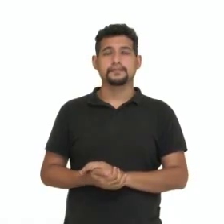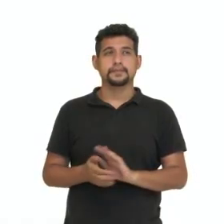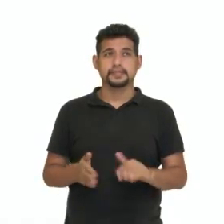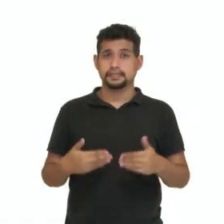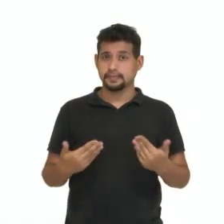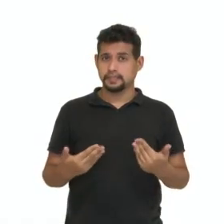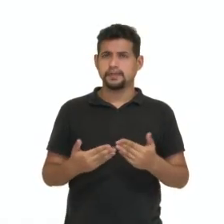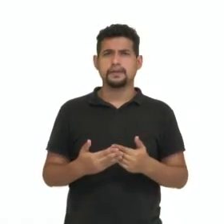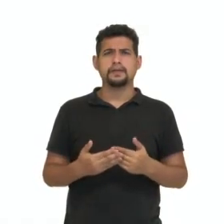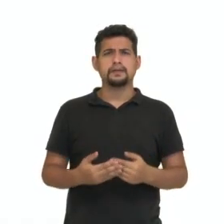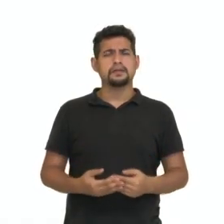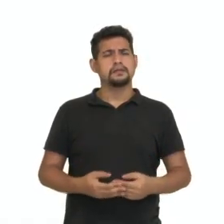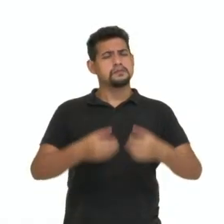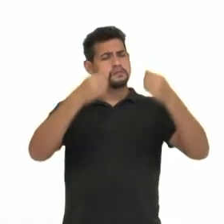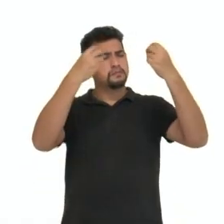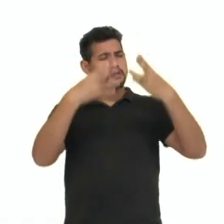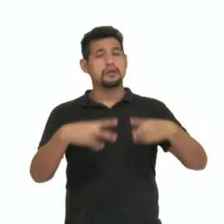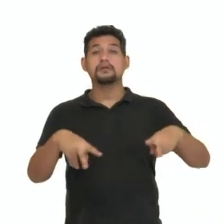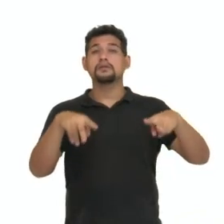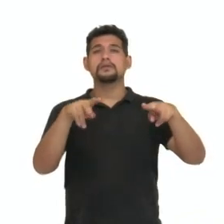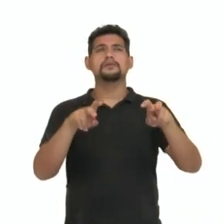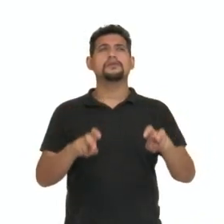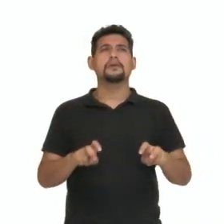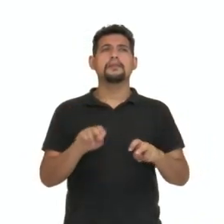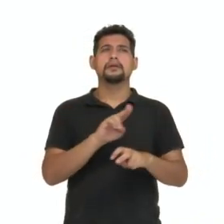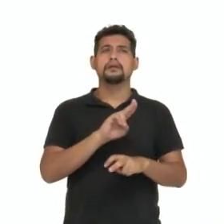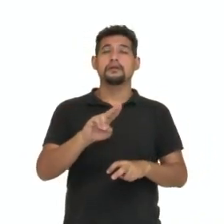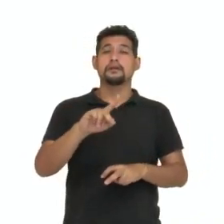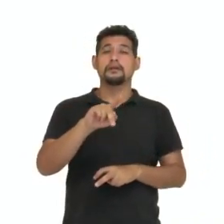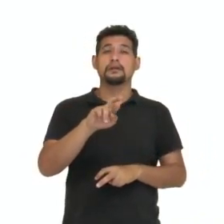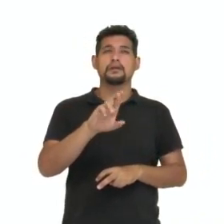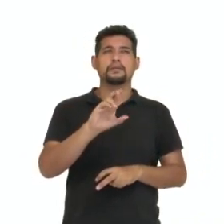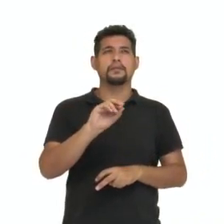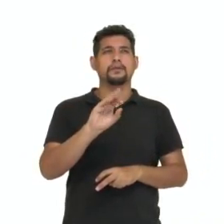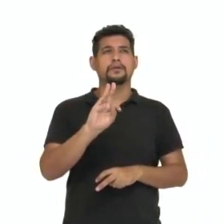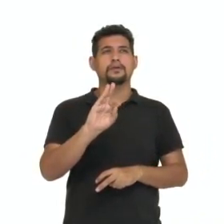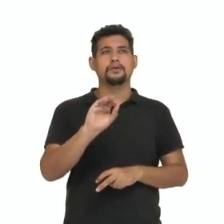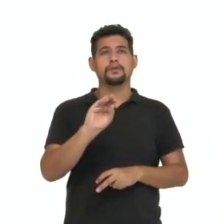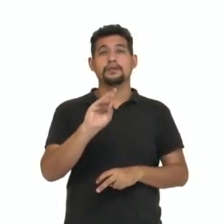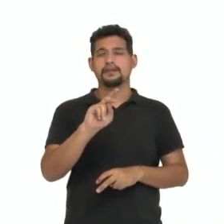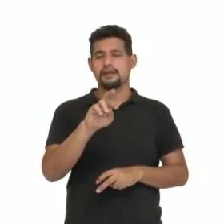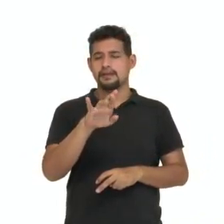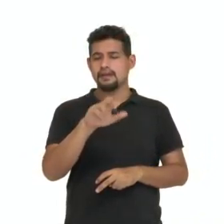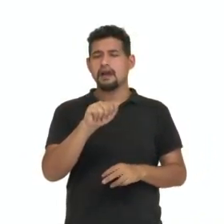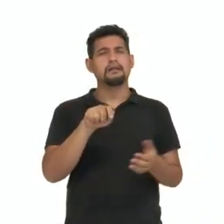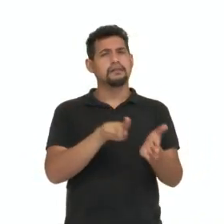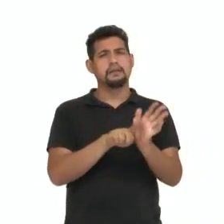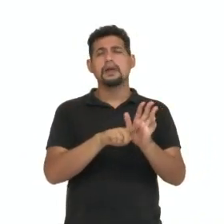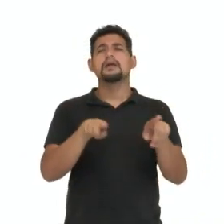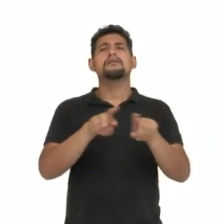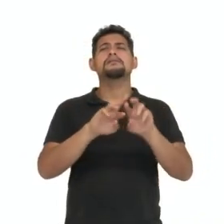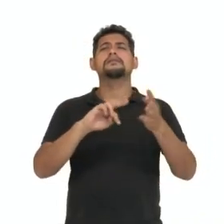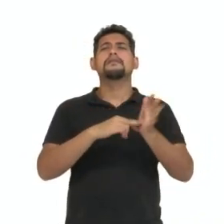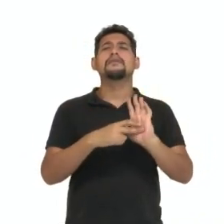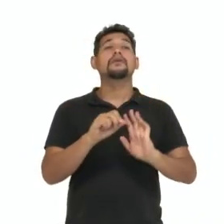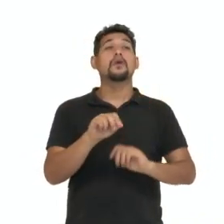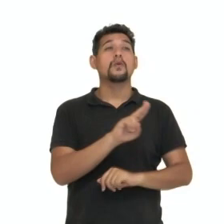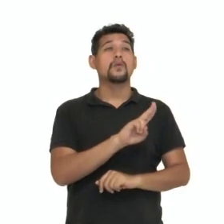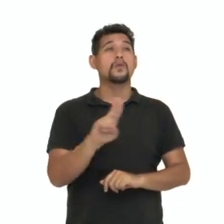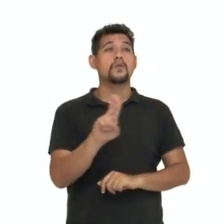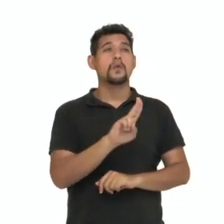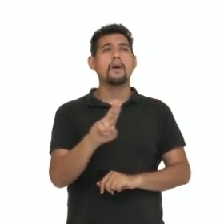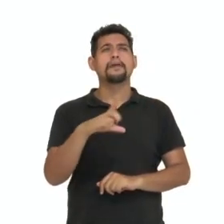Bom, especificamente sobre prototéria ou monotremata, né? Nesse grupo a gente tem o ornitorrinco e